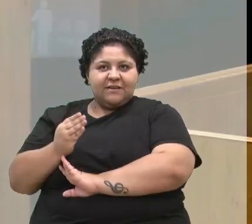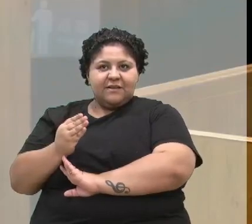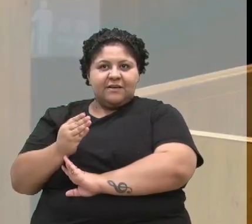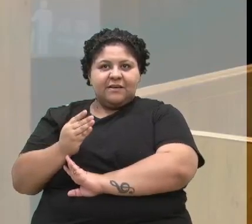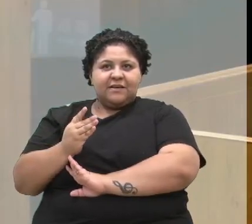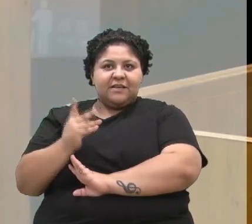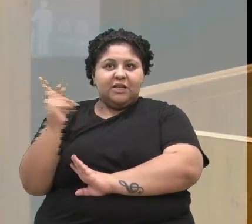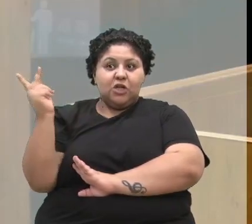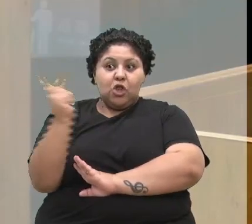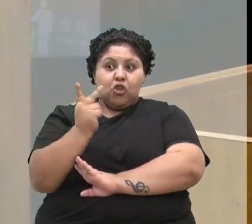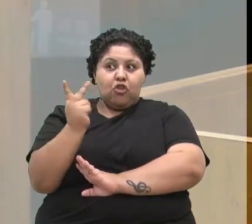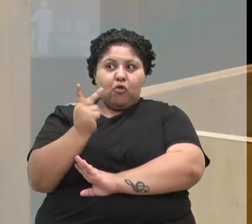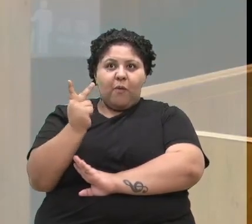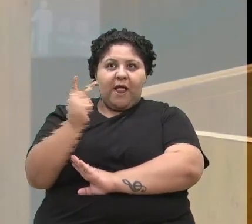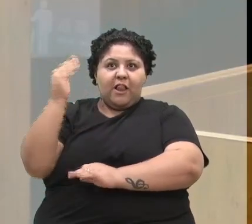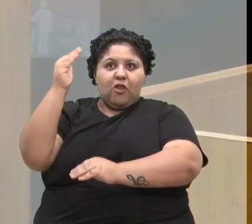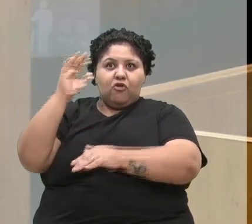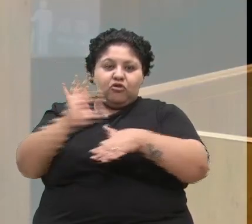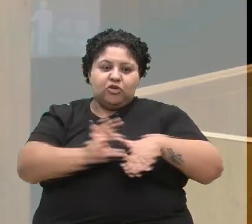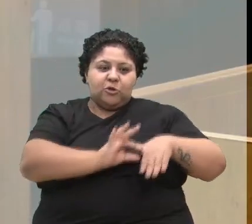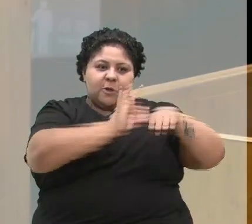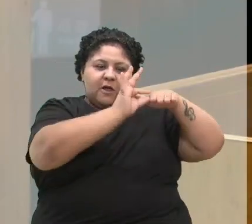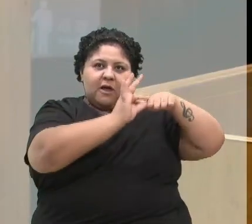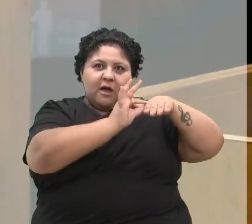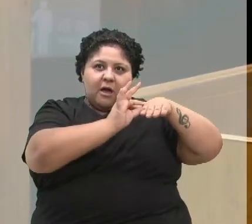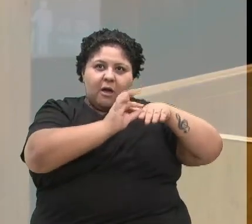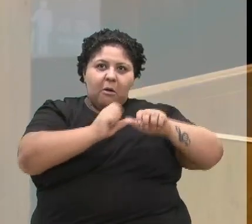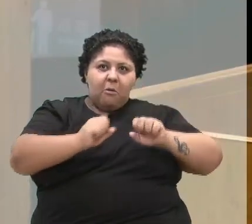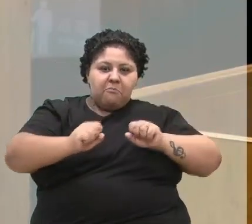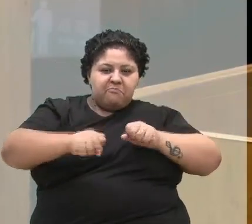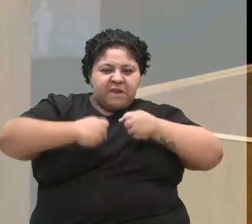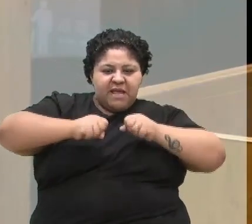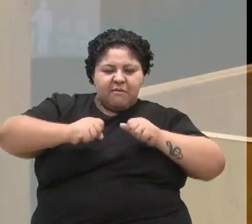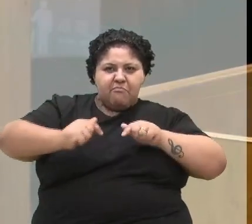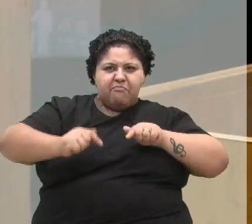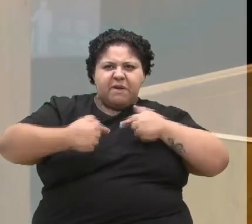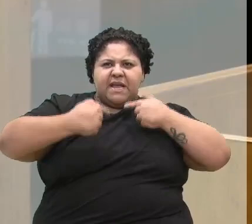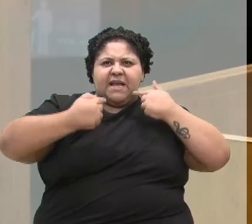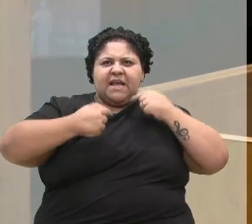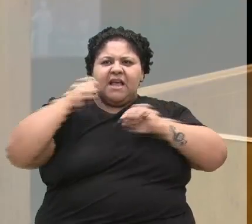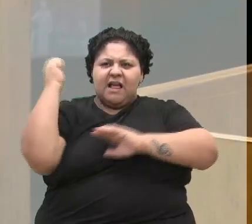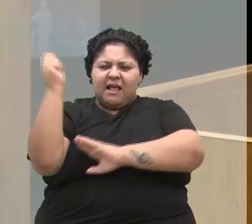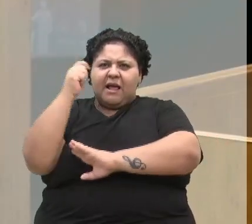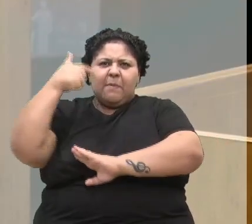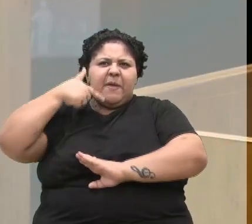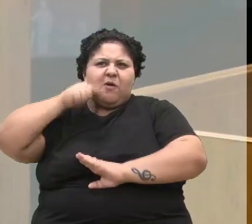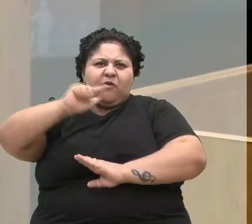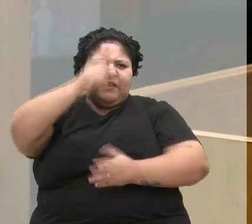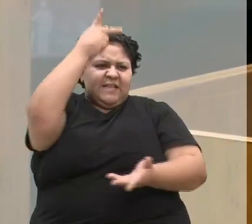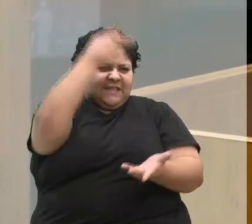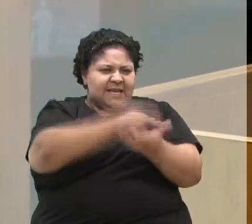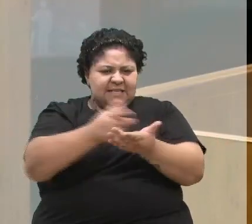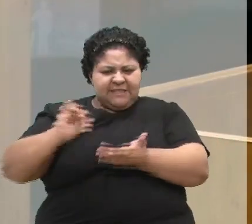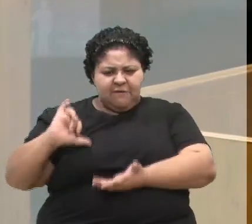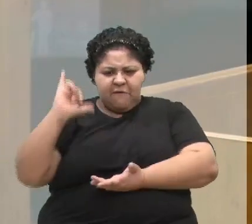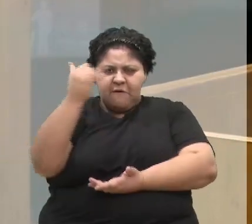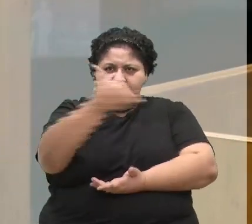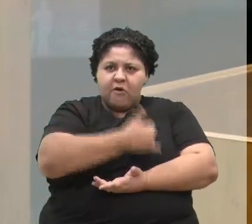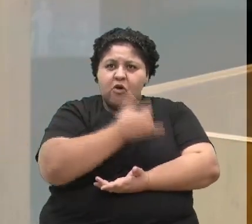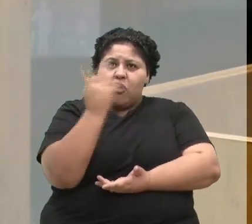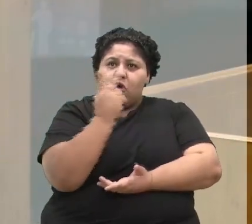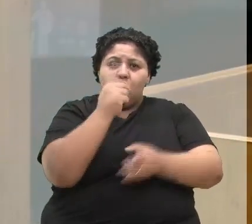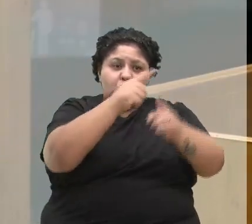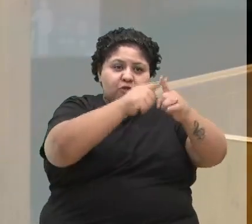de titã, duelo dos duelos, campeão da Taça Vacaria, 2